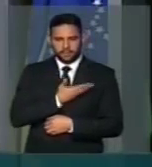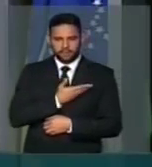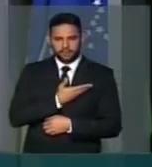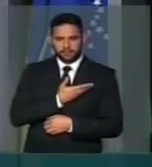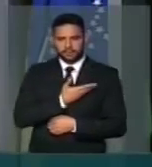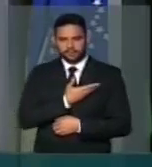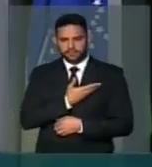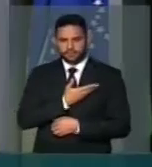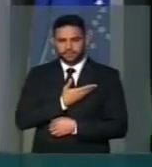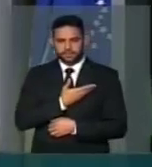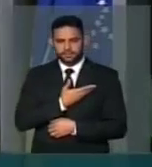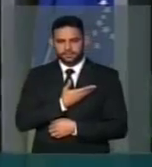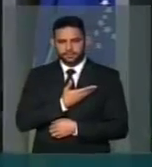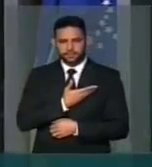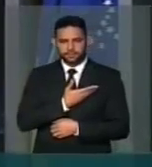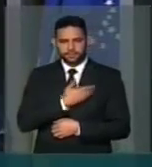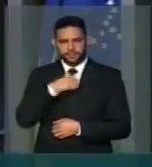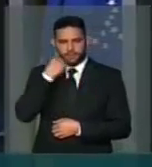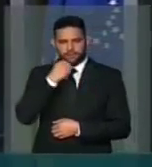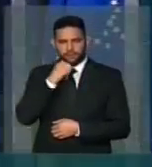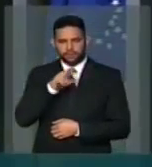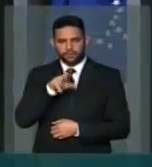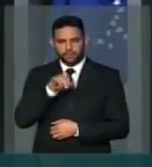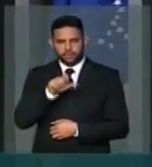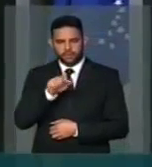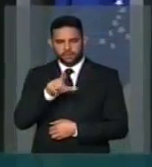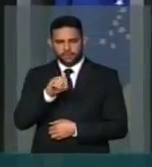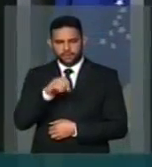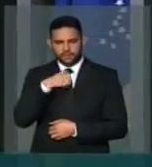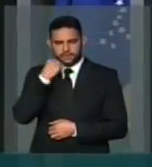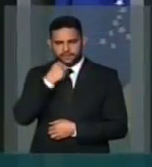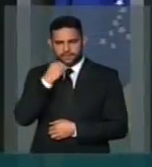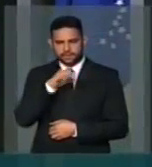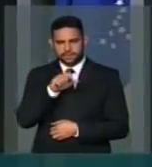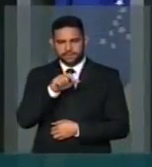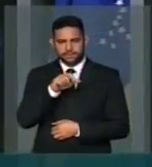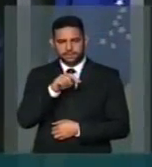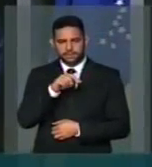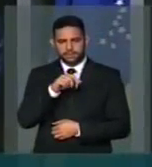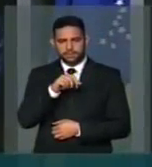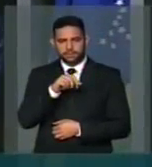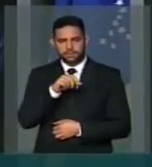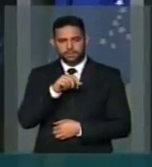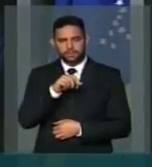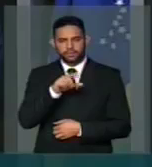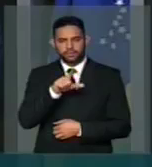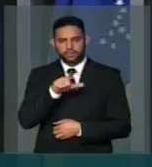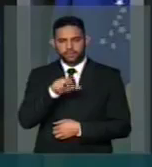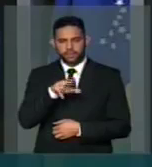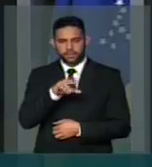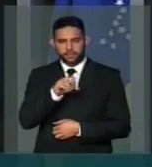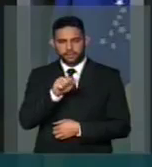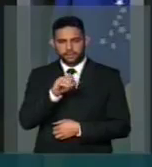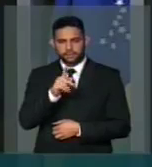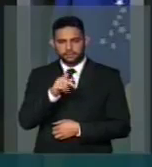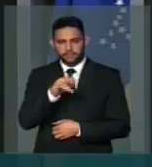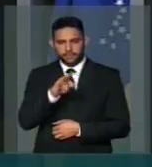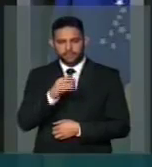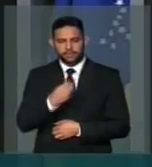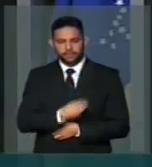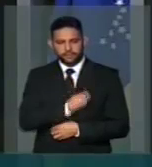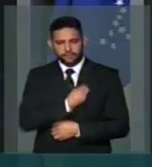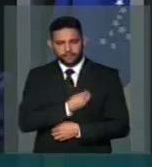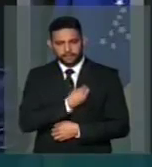amigos, senador Nilson Oliveira, Sérgio Lula Costa Pinto, que